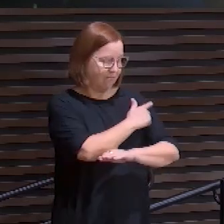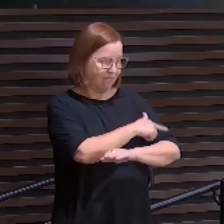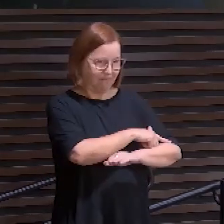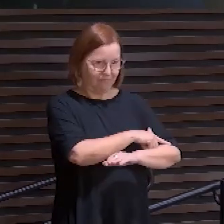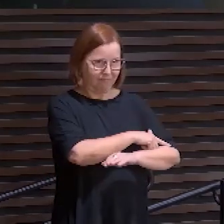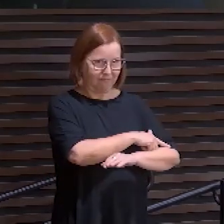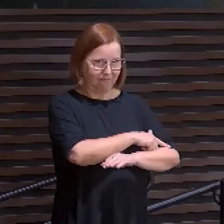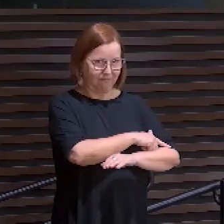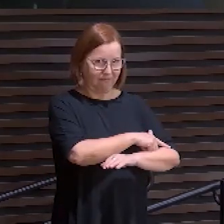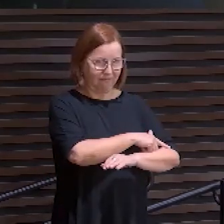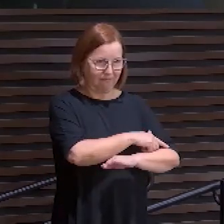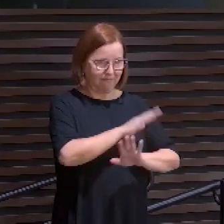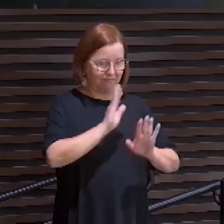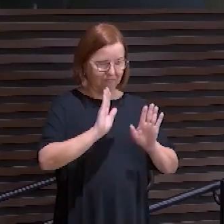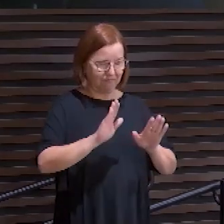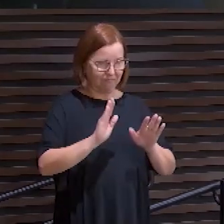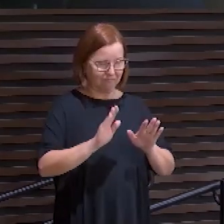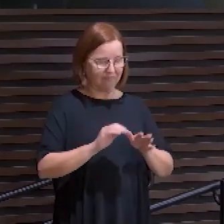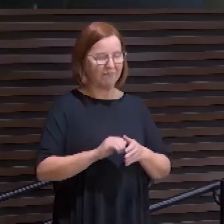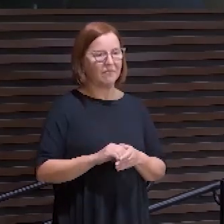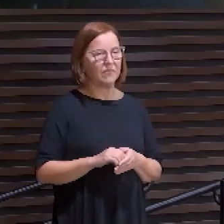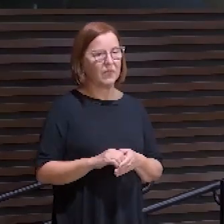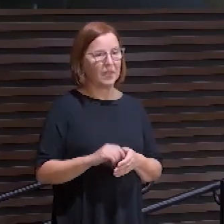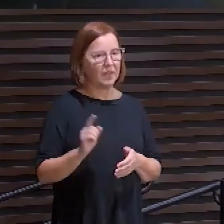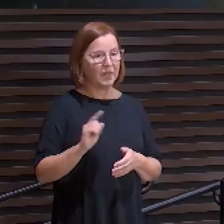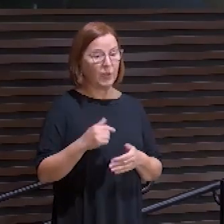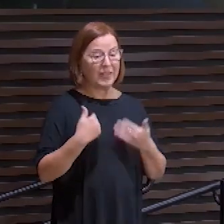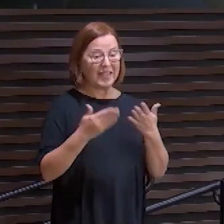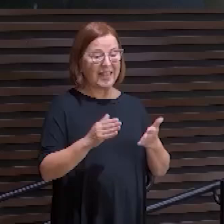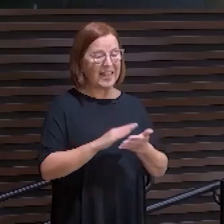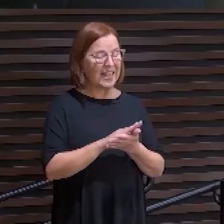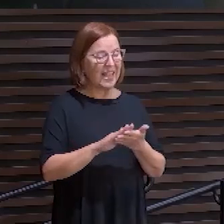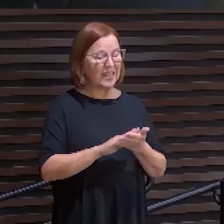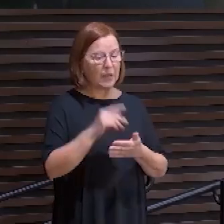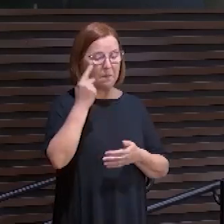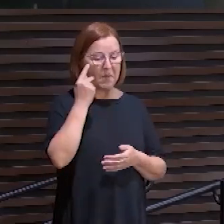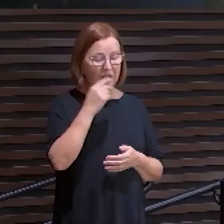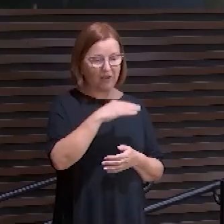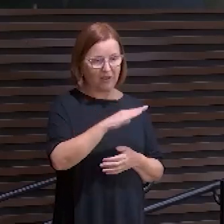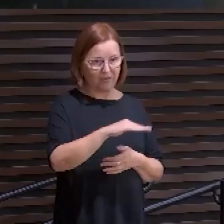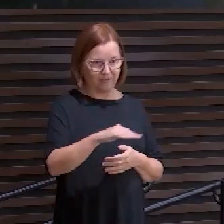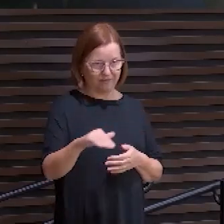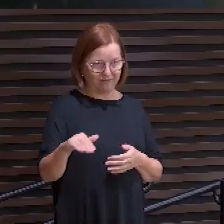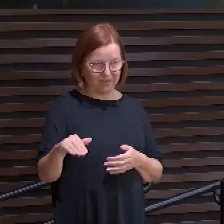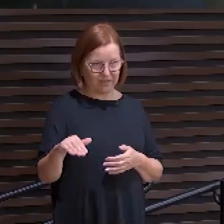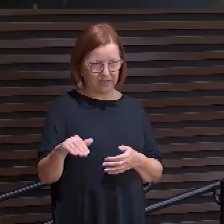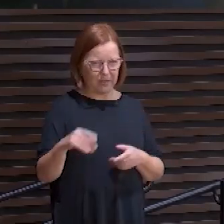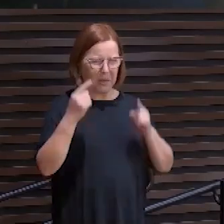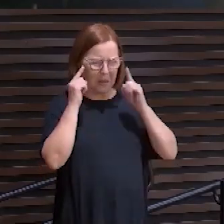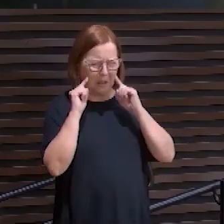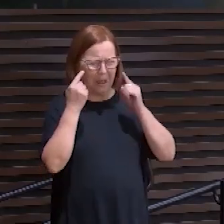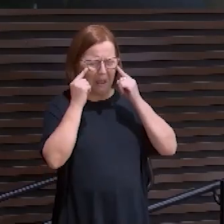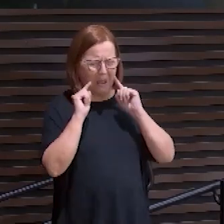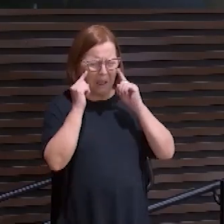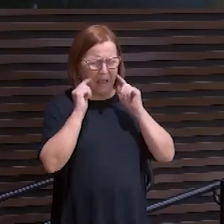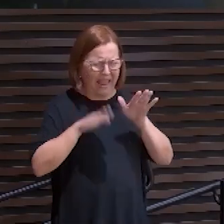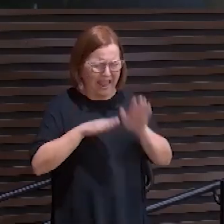Olha só que mulherzinha. Não dê nada para essa criança que chora.